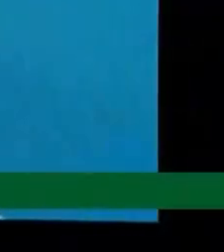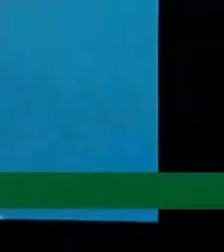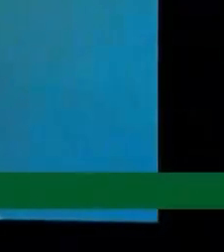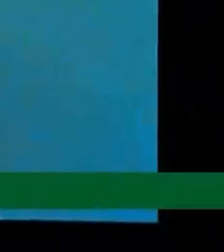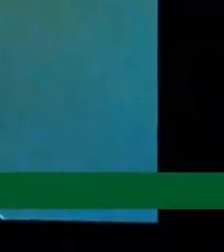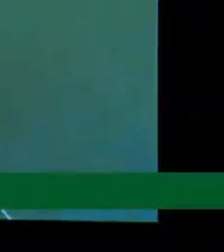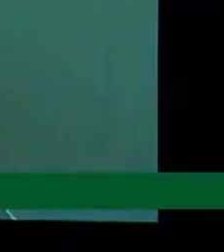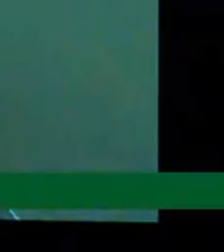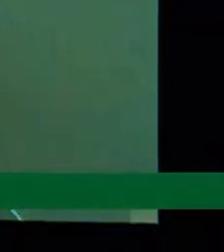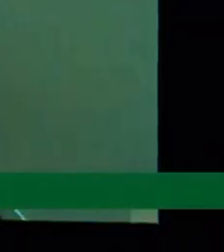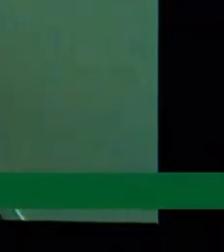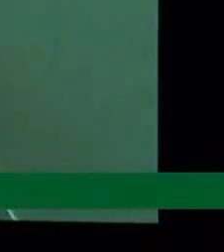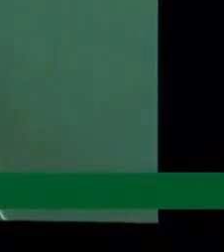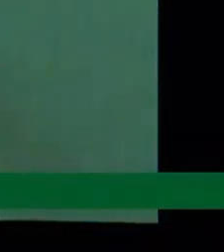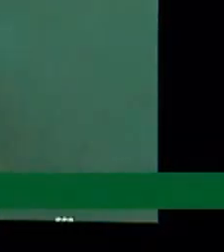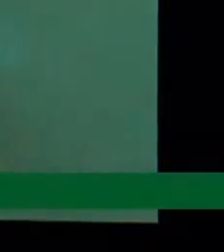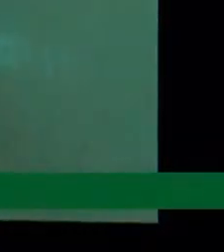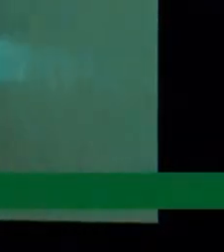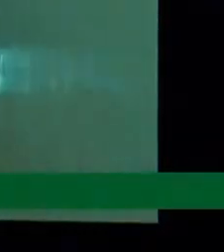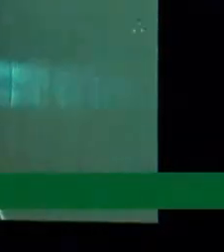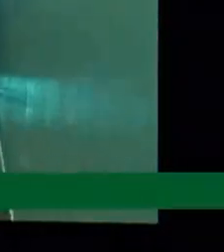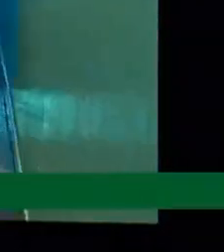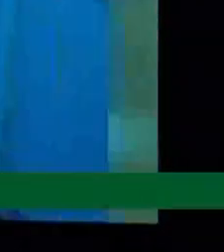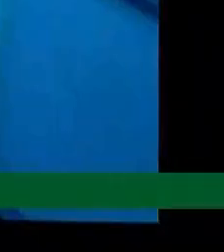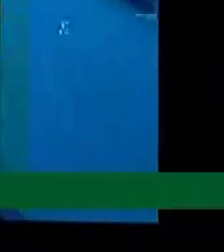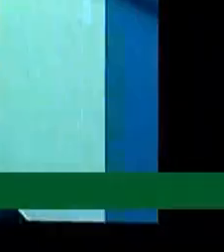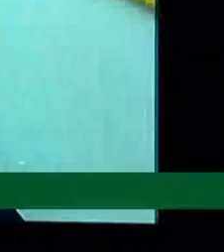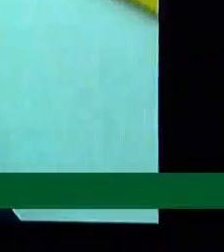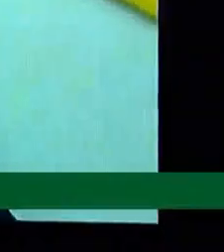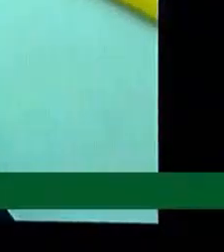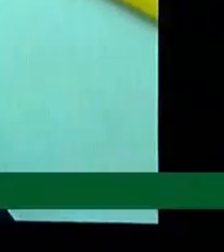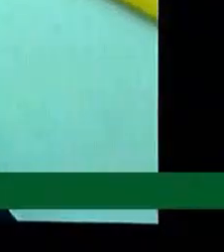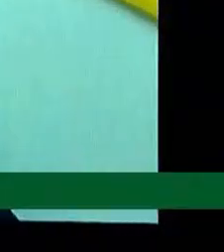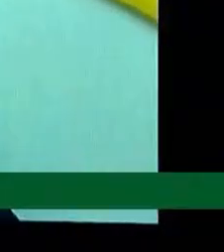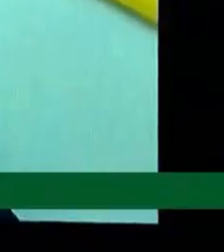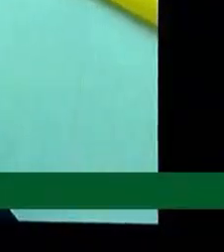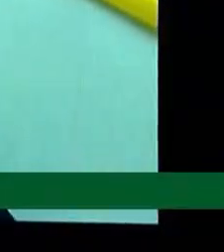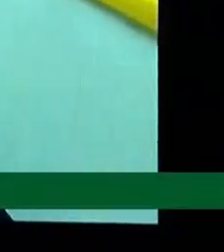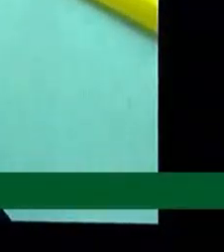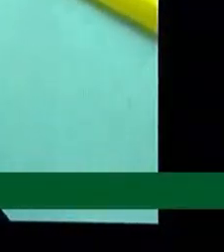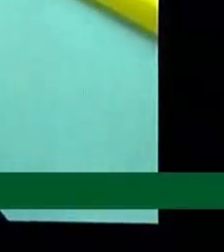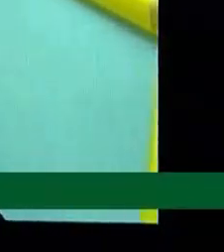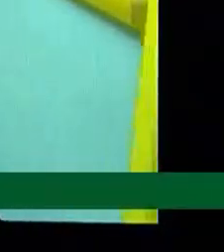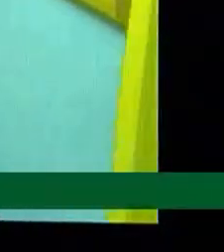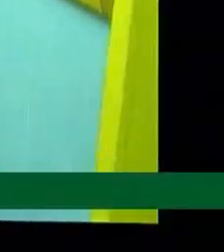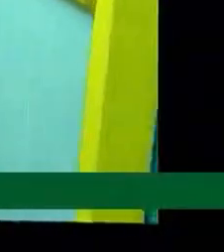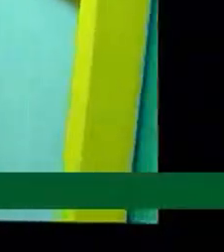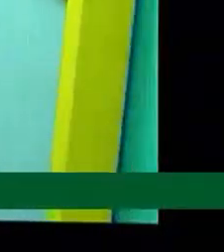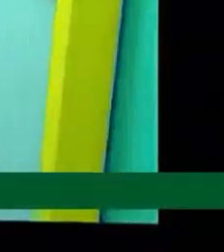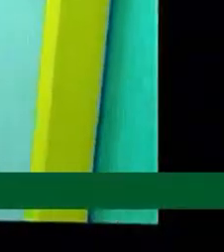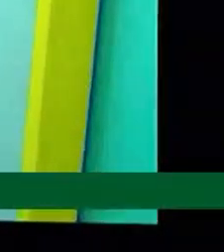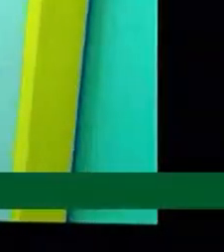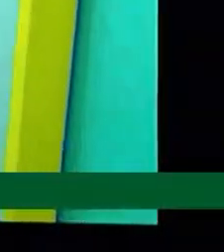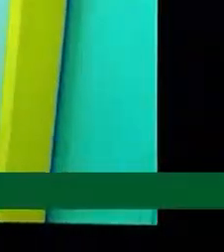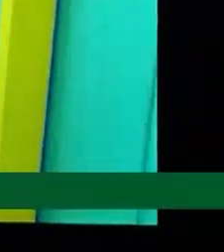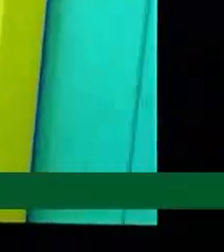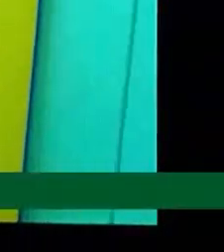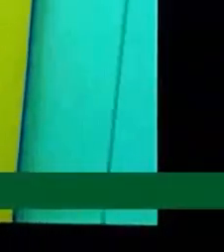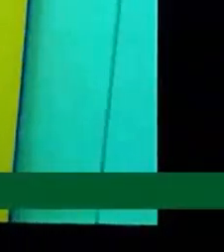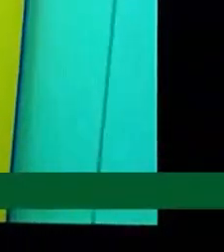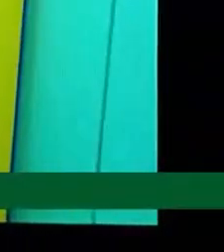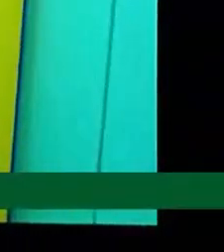gente o Hospital Infantil Pequeno Anjo é referência pediátrica em 11 municípios e